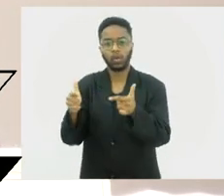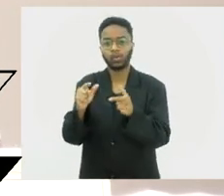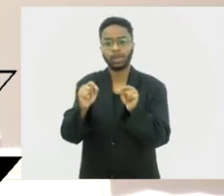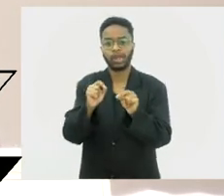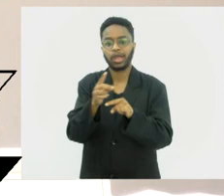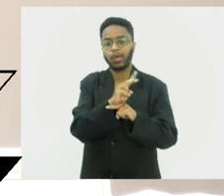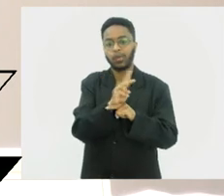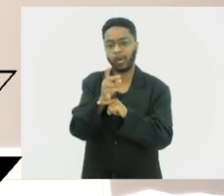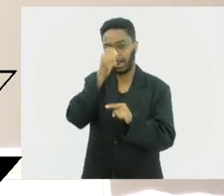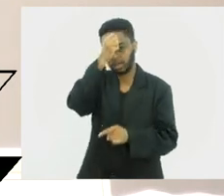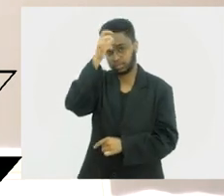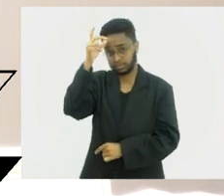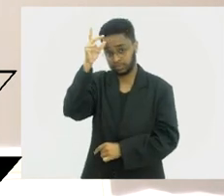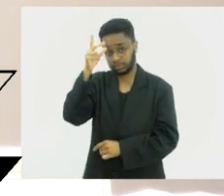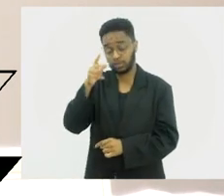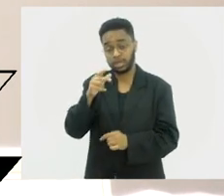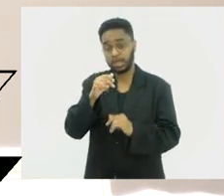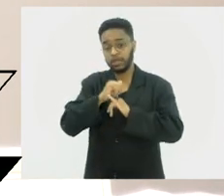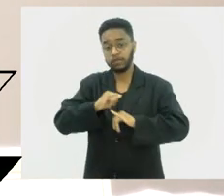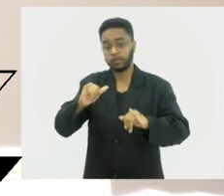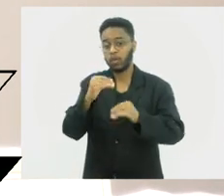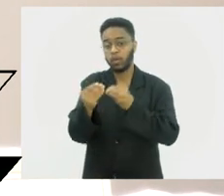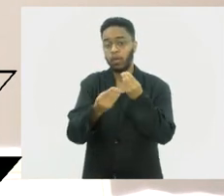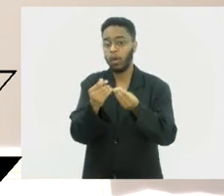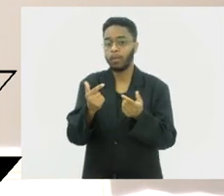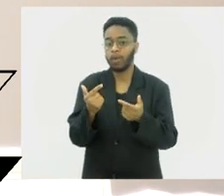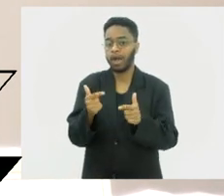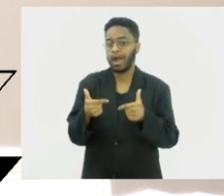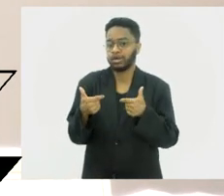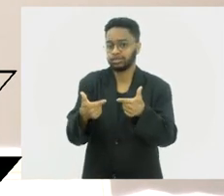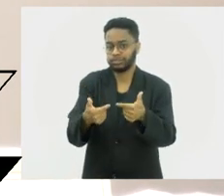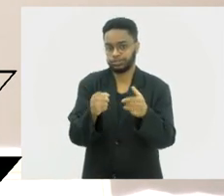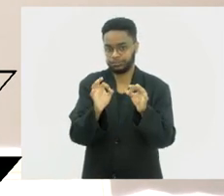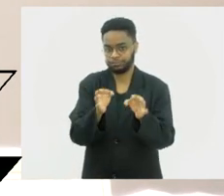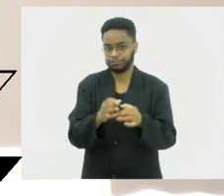guardas municipais sobre o que proceder. Muito bem.